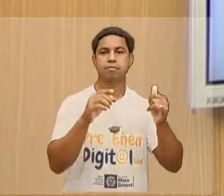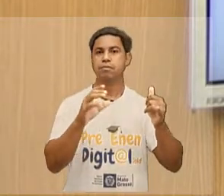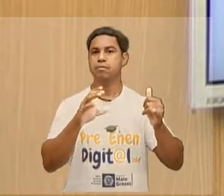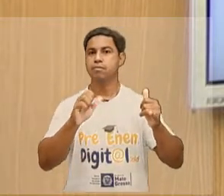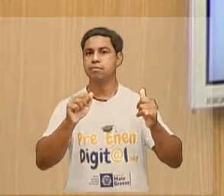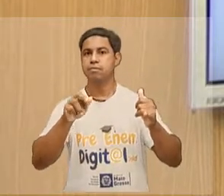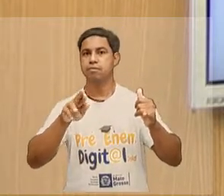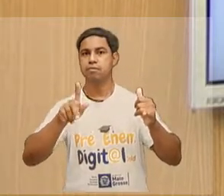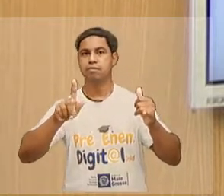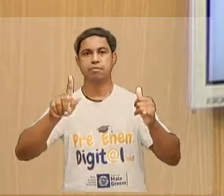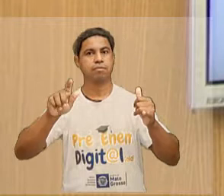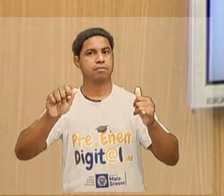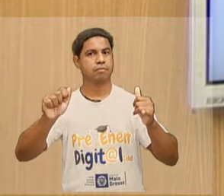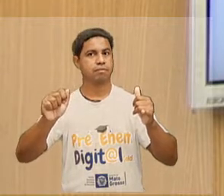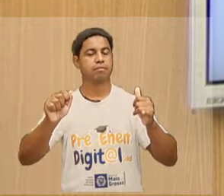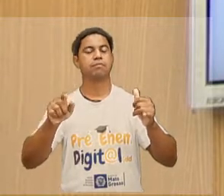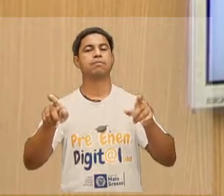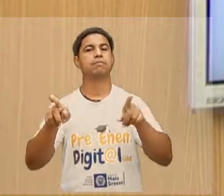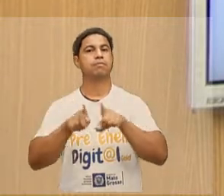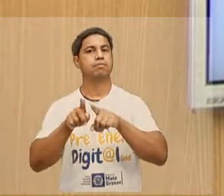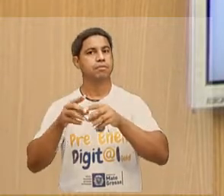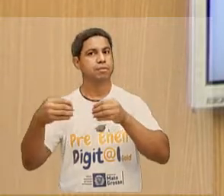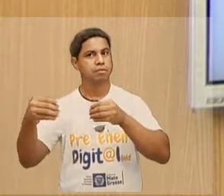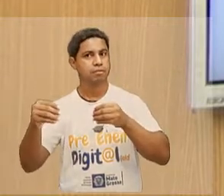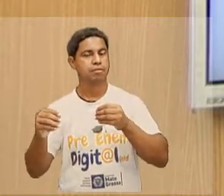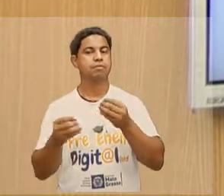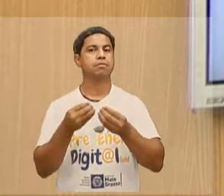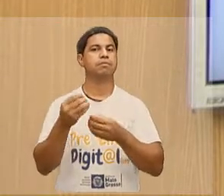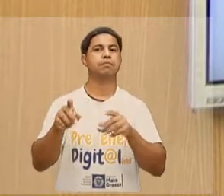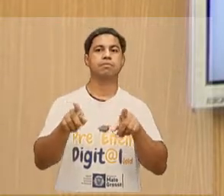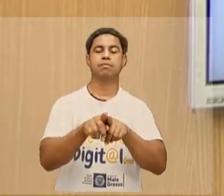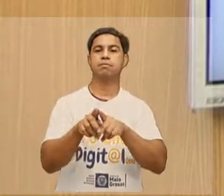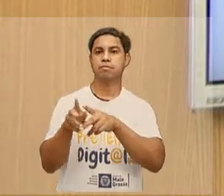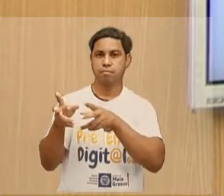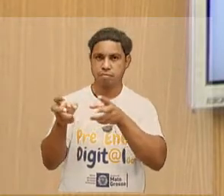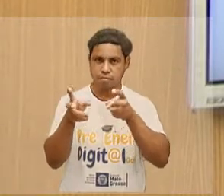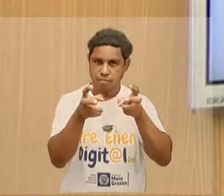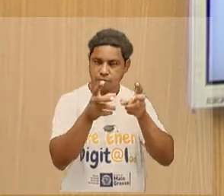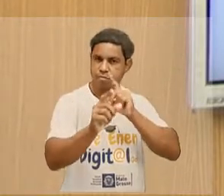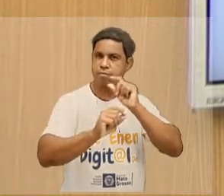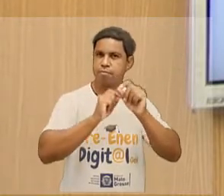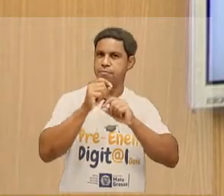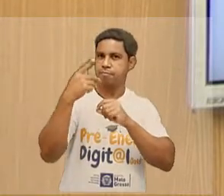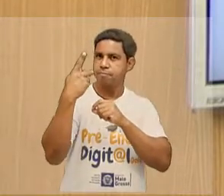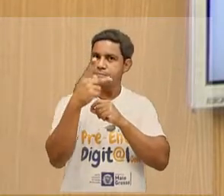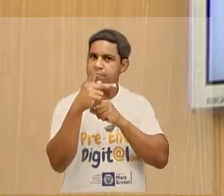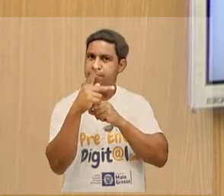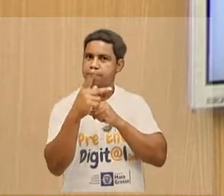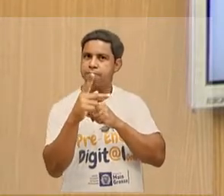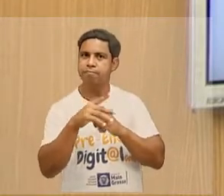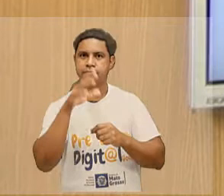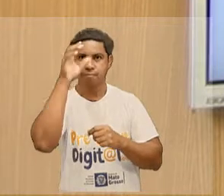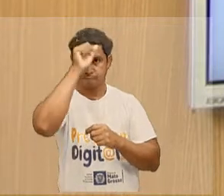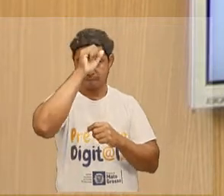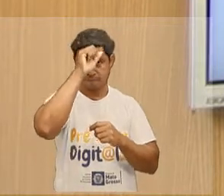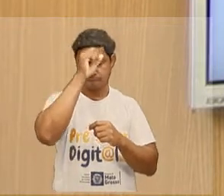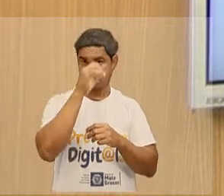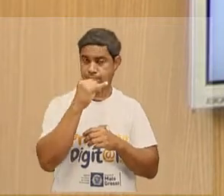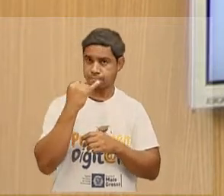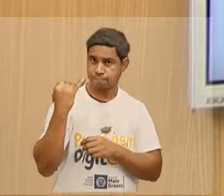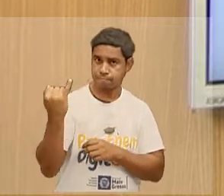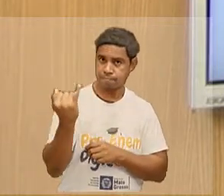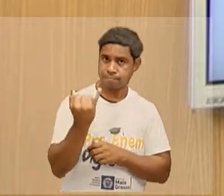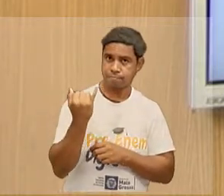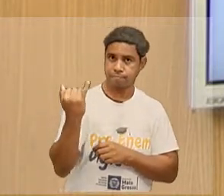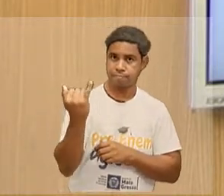sacadinha, a percepção, o que você percebe, você aprende. Por isso que é importante pesquisar, porque o teu